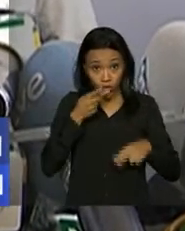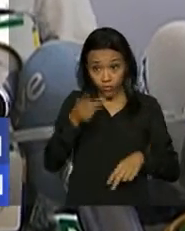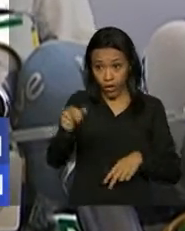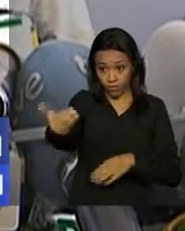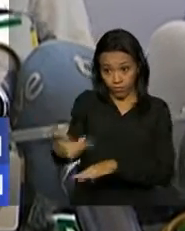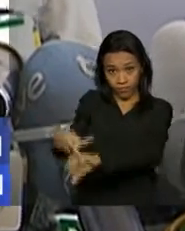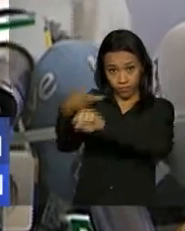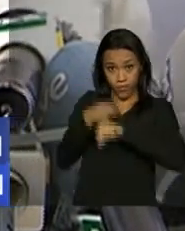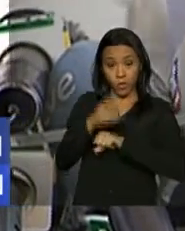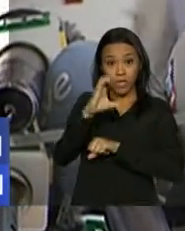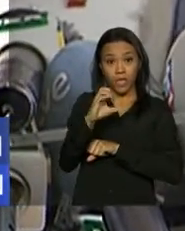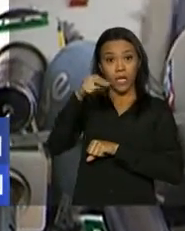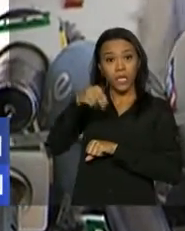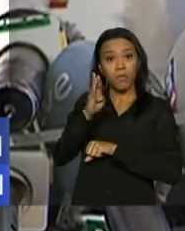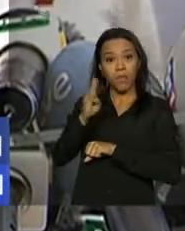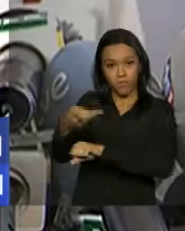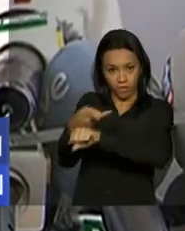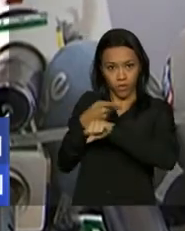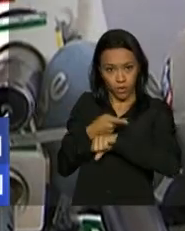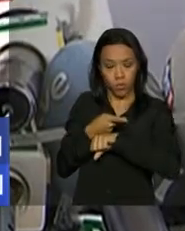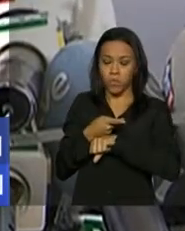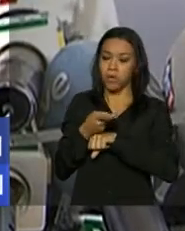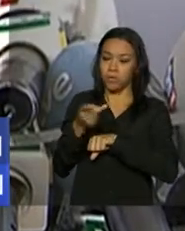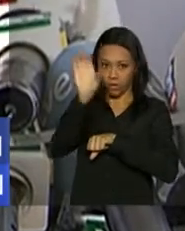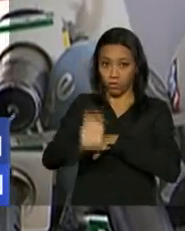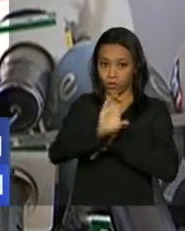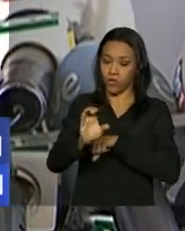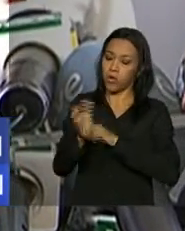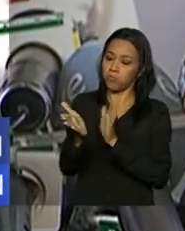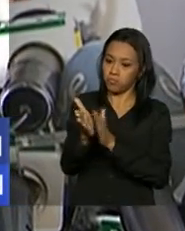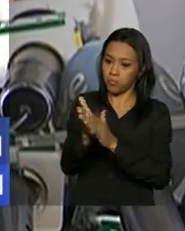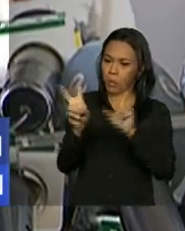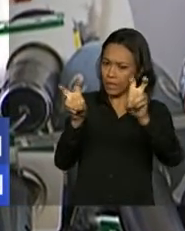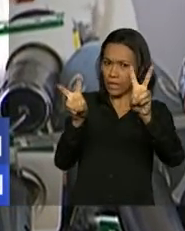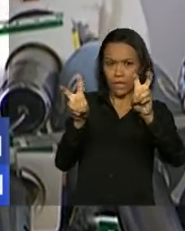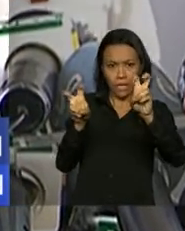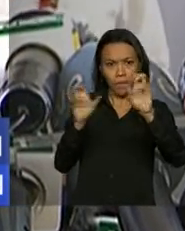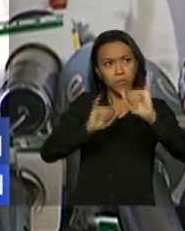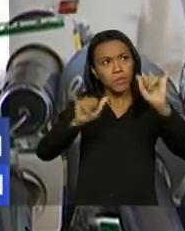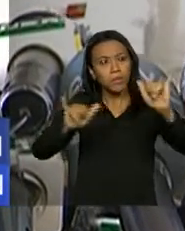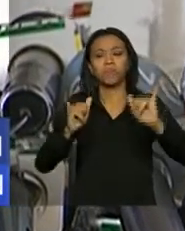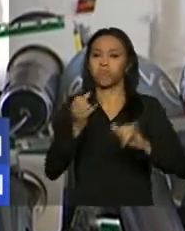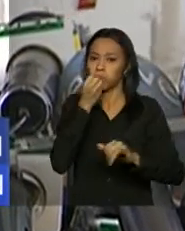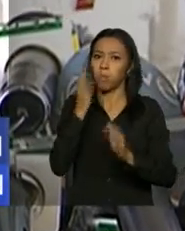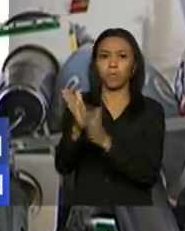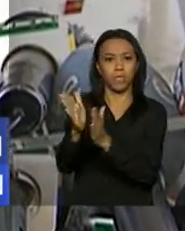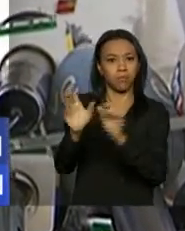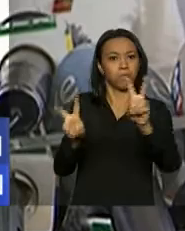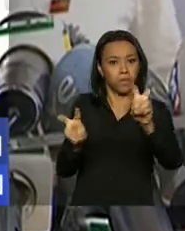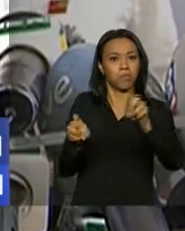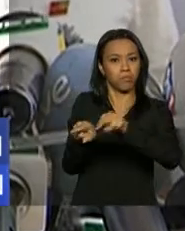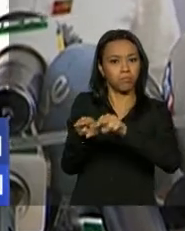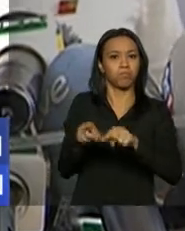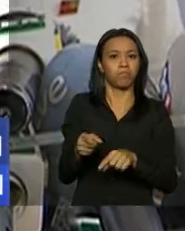me visitou, eu saudei o tema da campanha da fraternidade. Por quê? Porque muitas